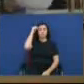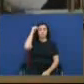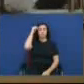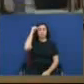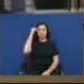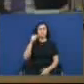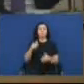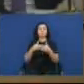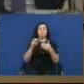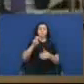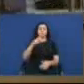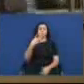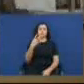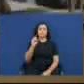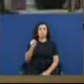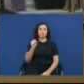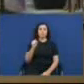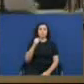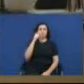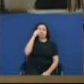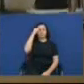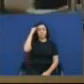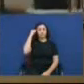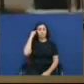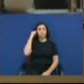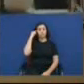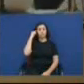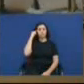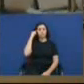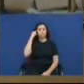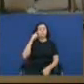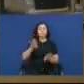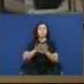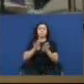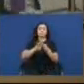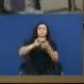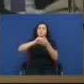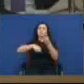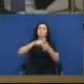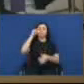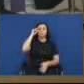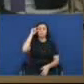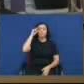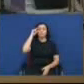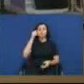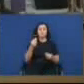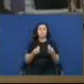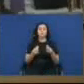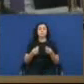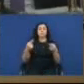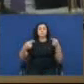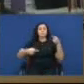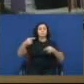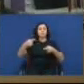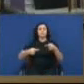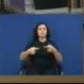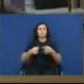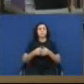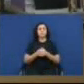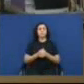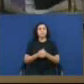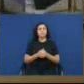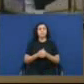Requerimento 548, vereador Dr. Júlio. Também assinado pelo vereador Faridzaine, o requerimento vai... Me